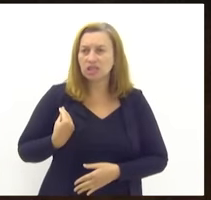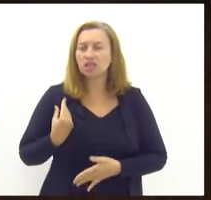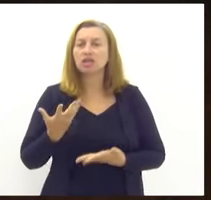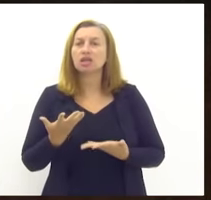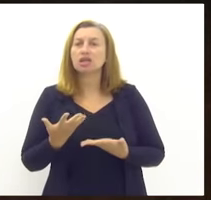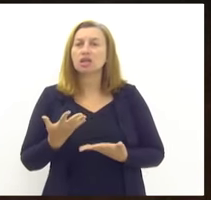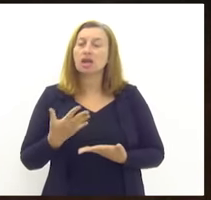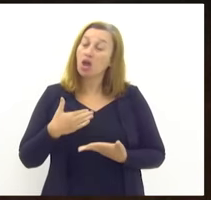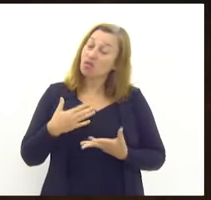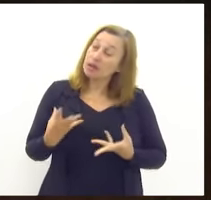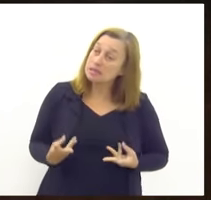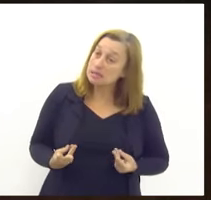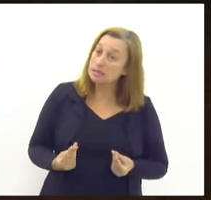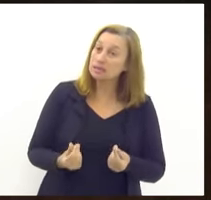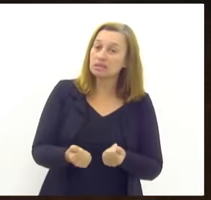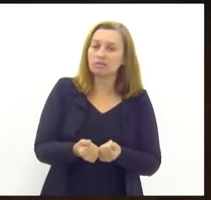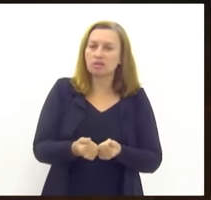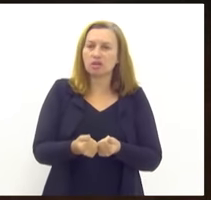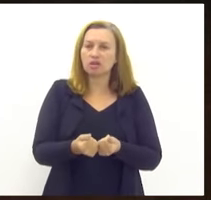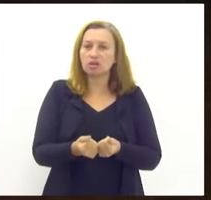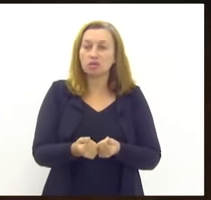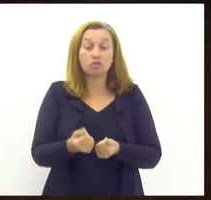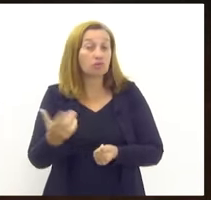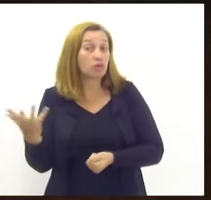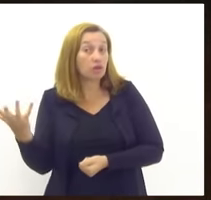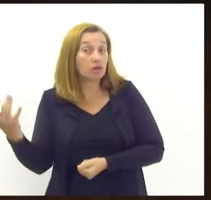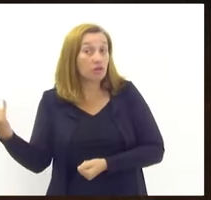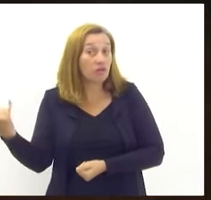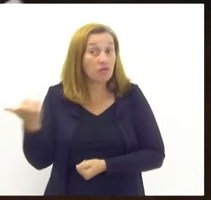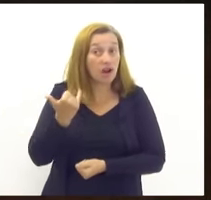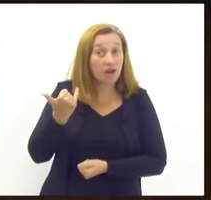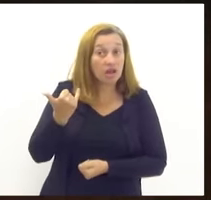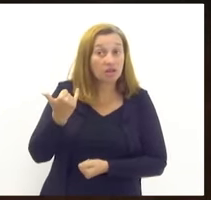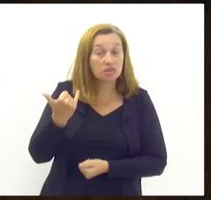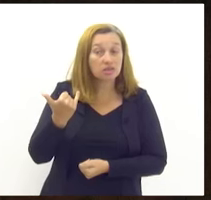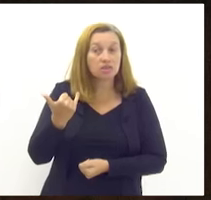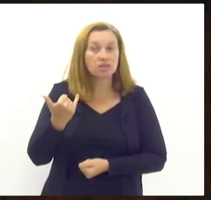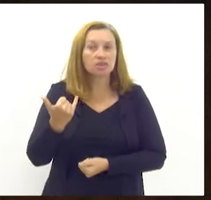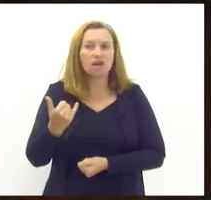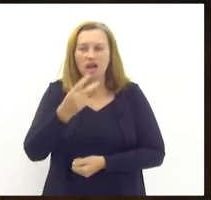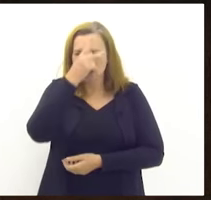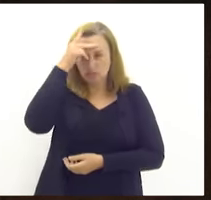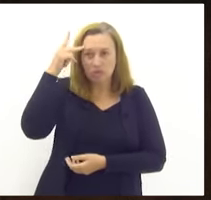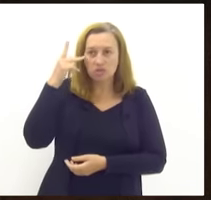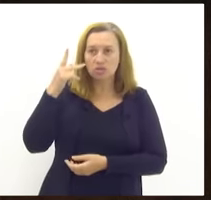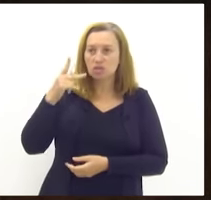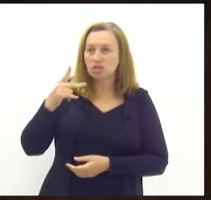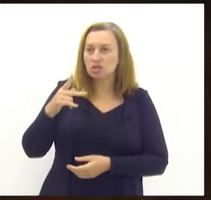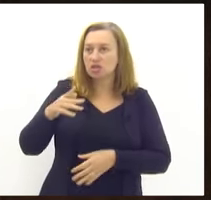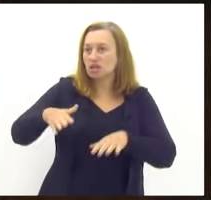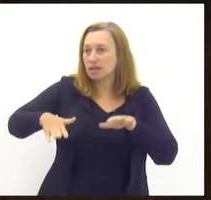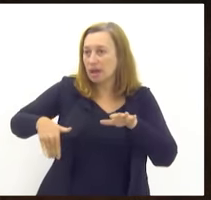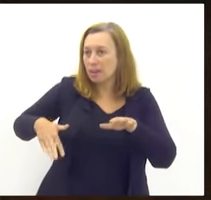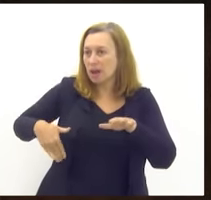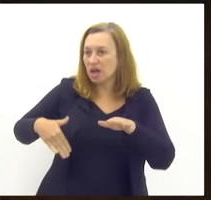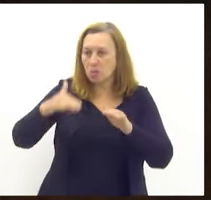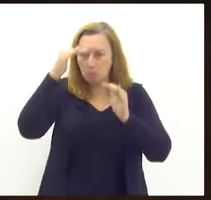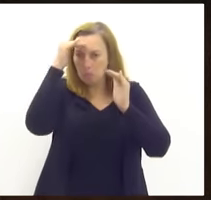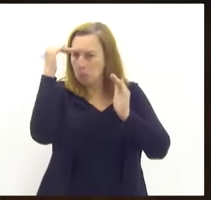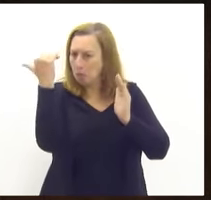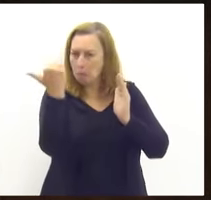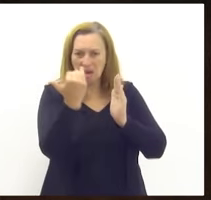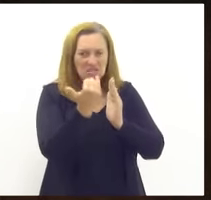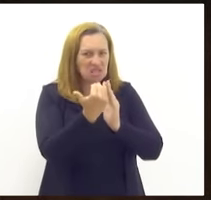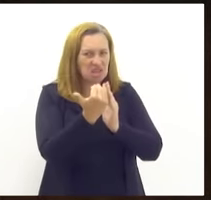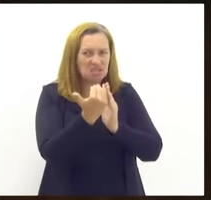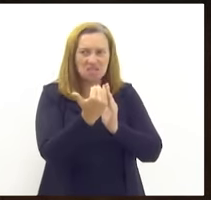extremamente sensibilizada com o que foi me falado que os banhistas as pessoas que estão na praia não obedecem simplesmente ti